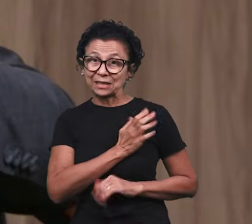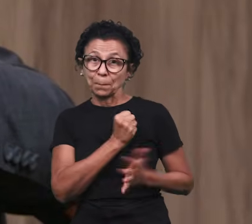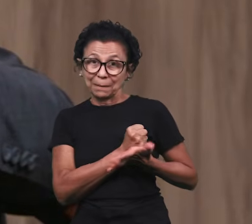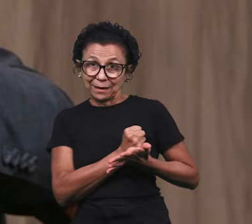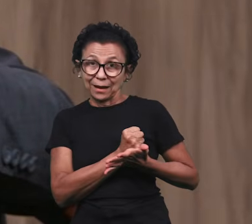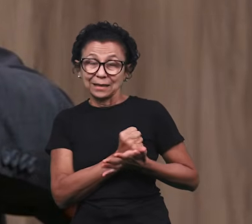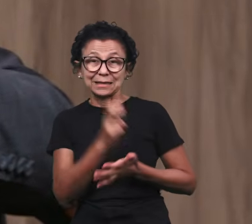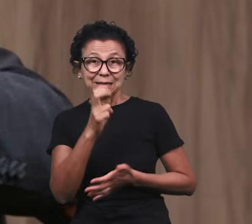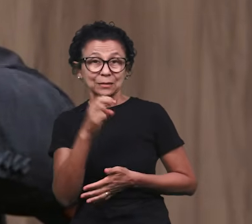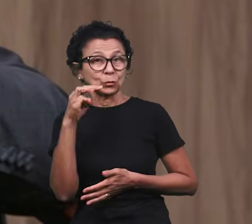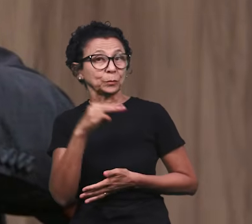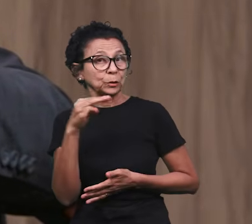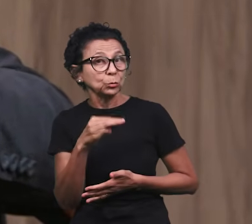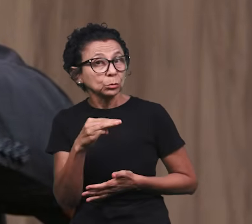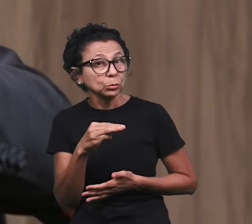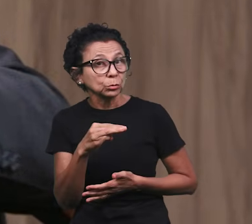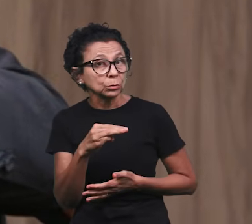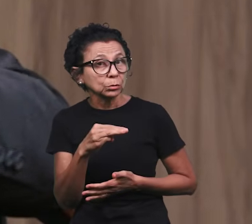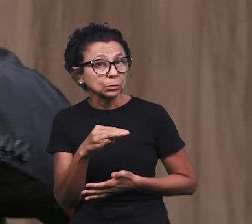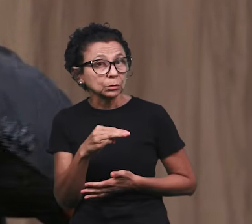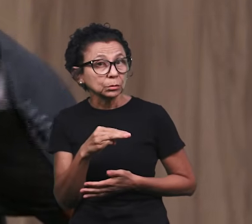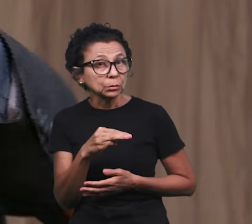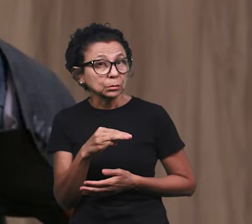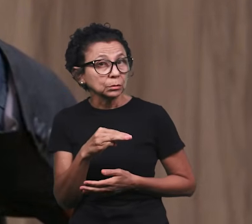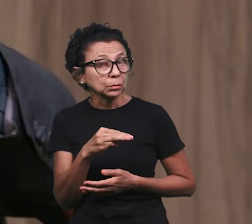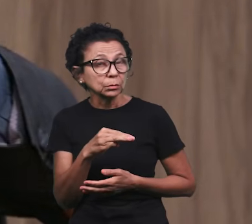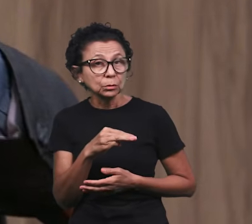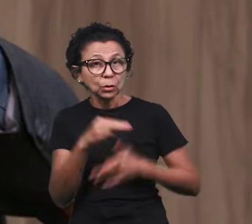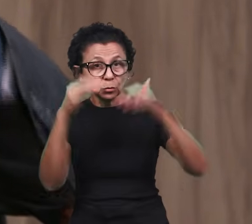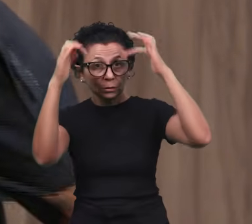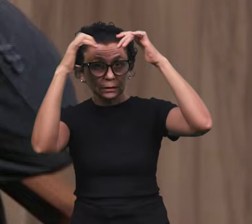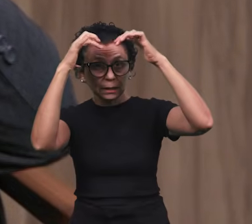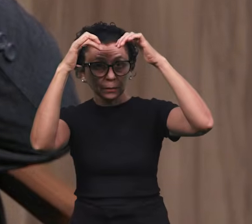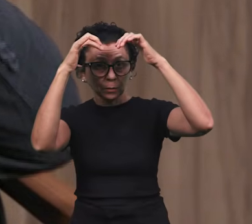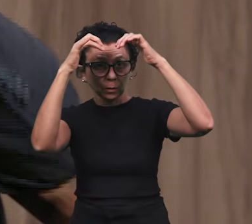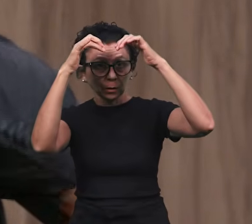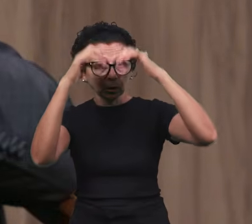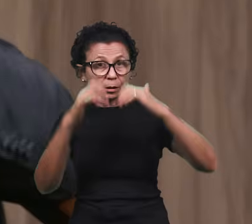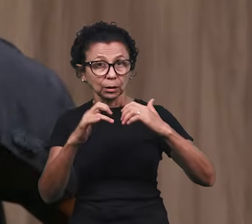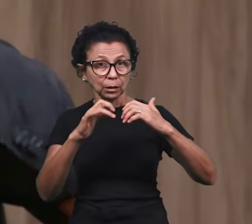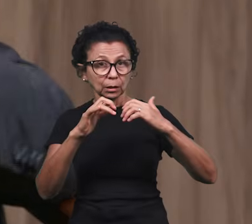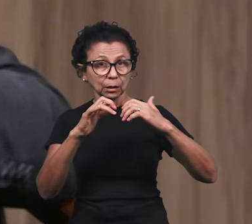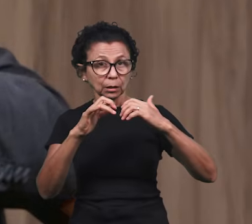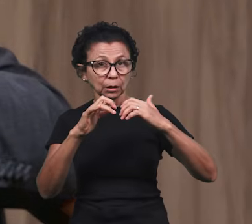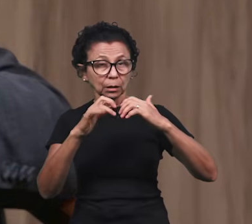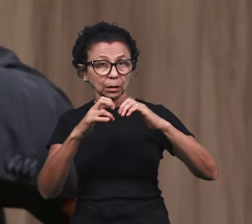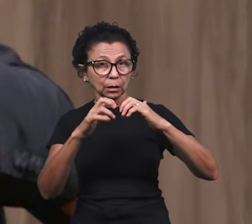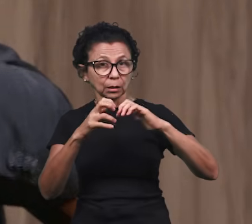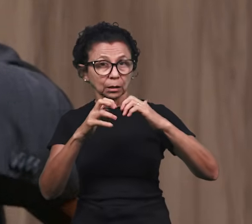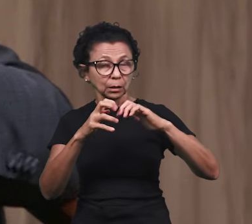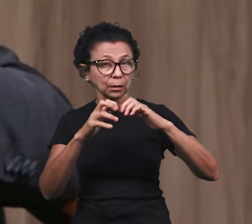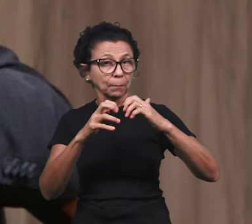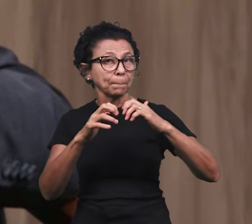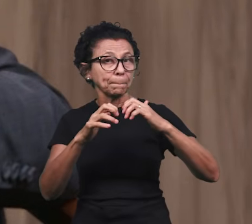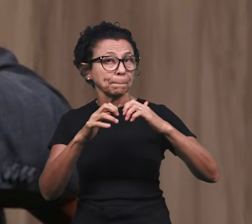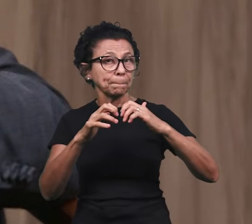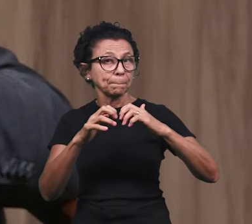é muita coisa. É muito tempo, é 5 minutos com o cérebro sem funcionar, né? Com as funções dele